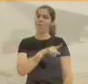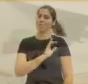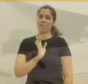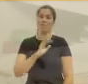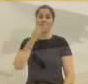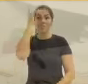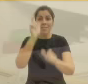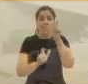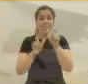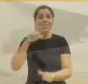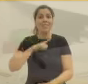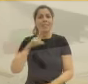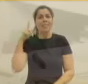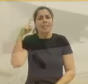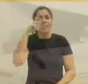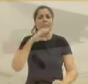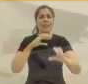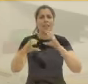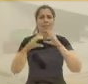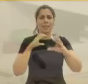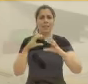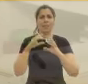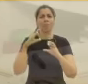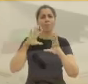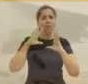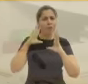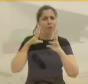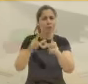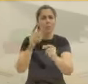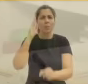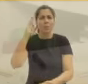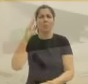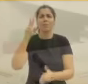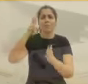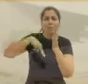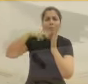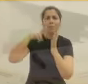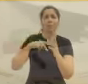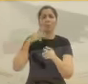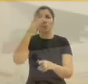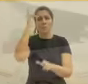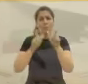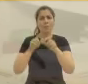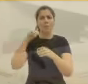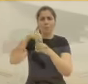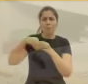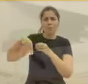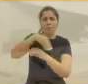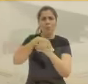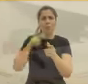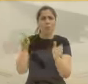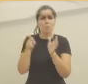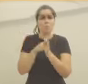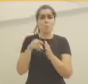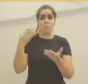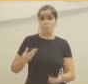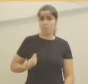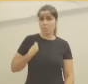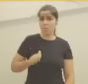que têm dificuldade no comunicar no global, principalmente na leitura do que se passa em volta de si próprio.